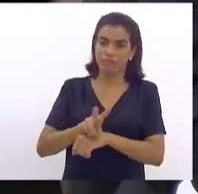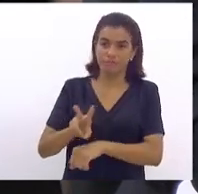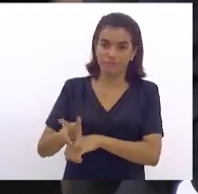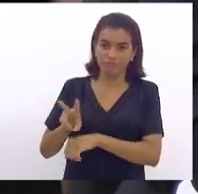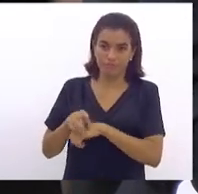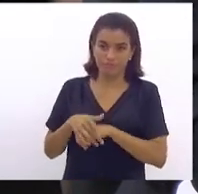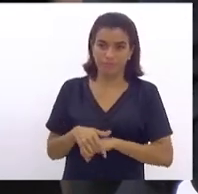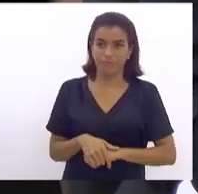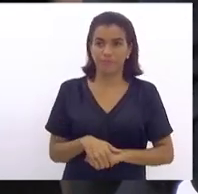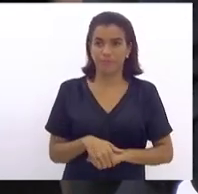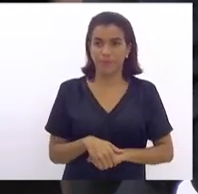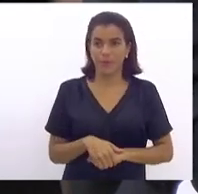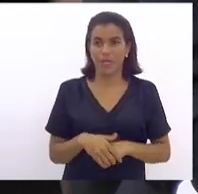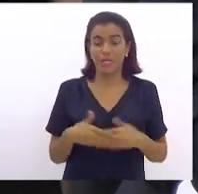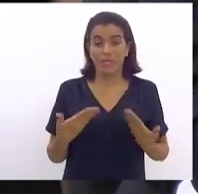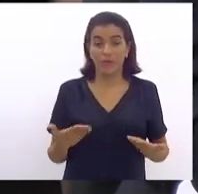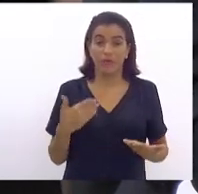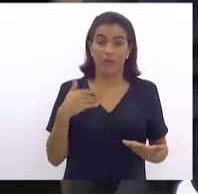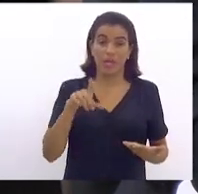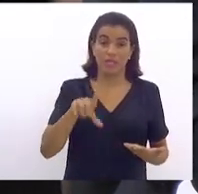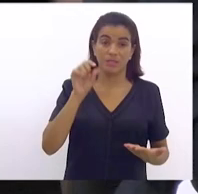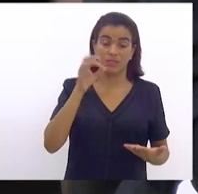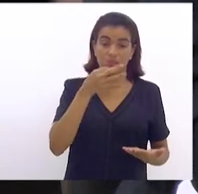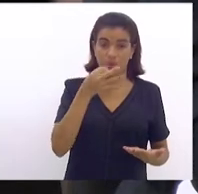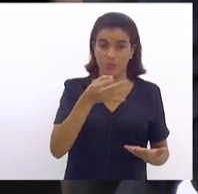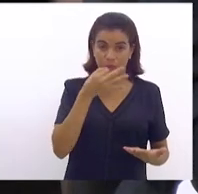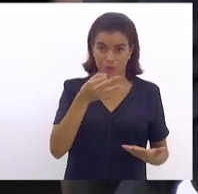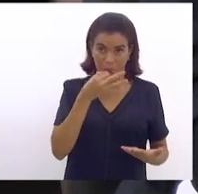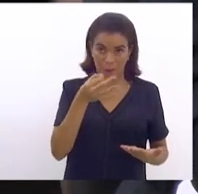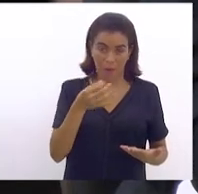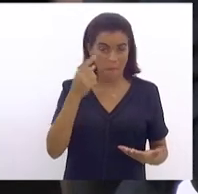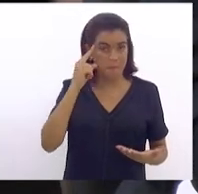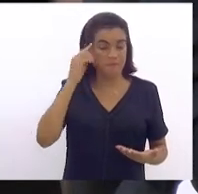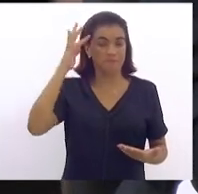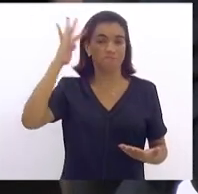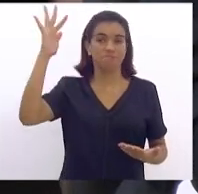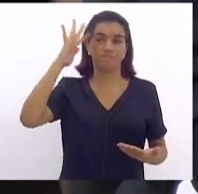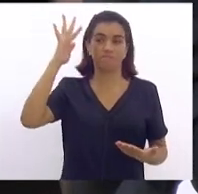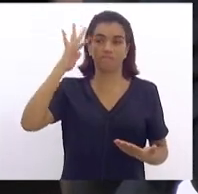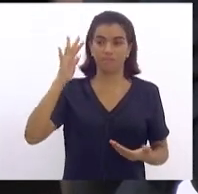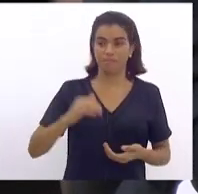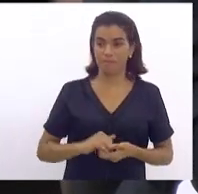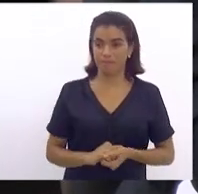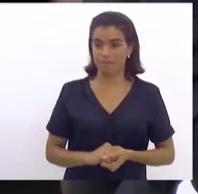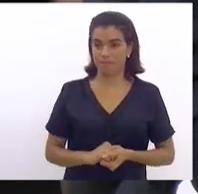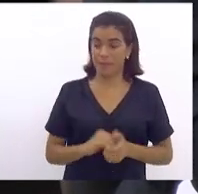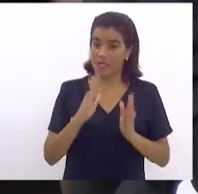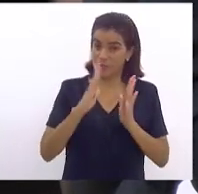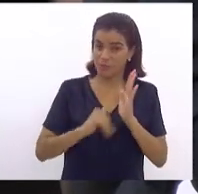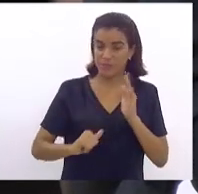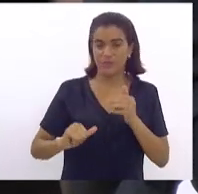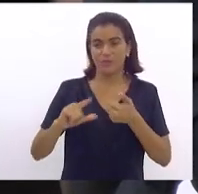nacional não o faz. Então, foi essa a sugestão que eu fiz nessa supressiva 17.